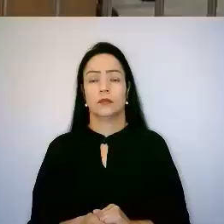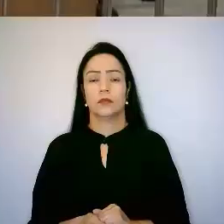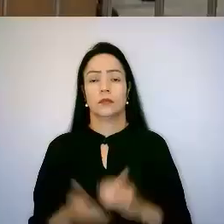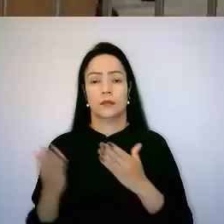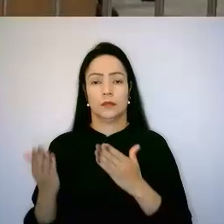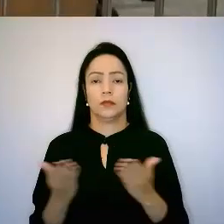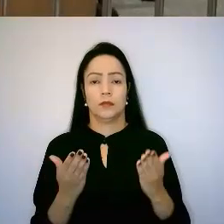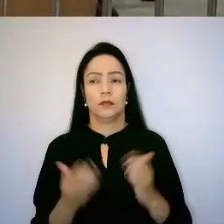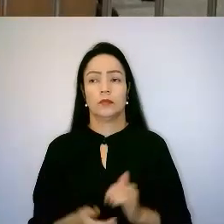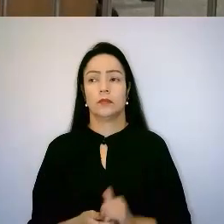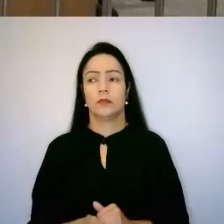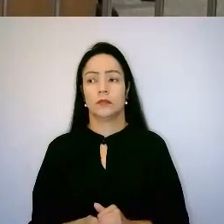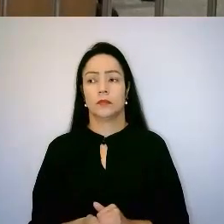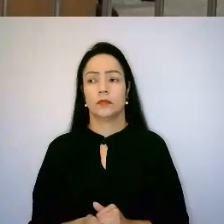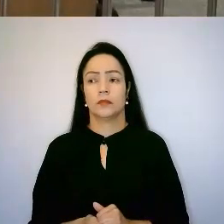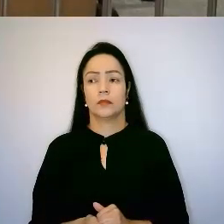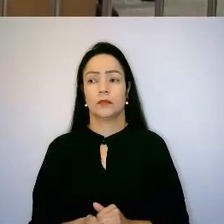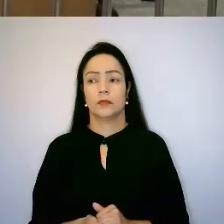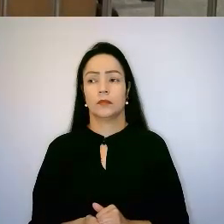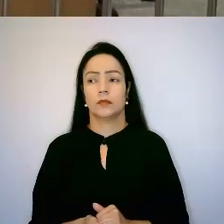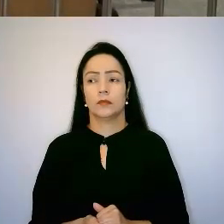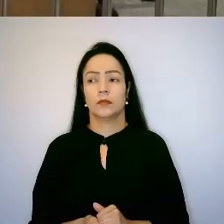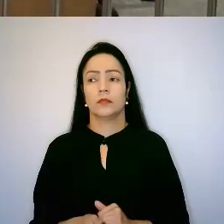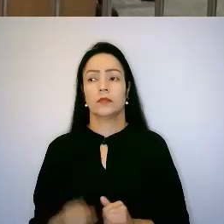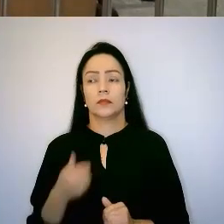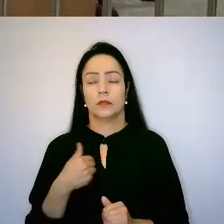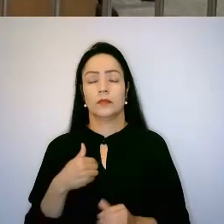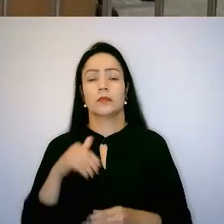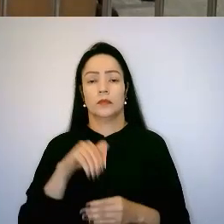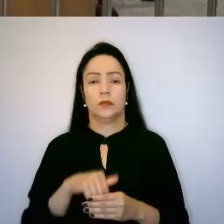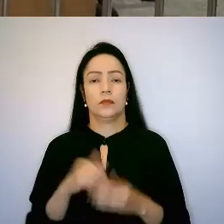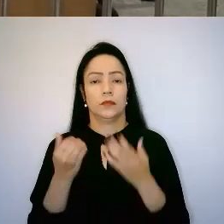Eu também eu volto se encontra disponibilizado